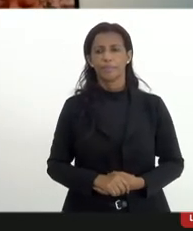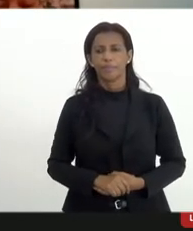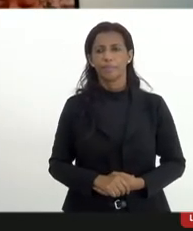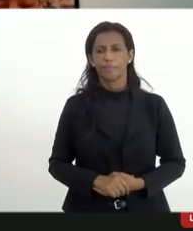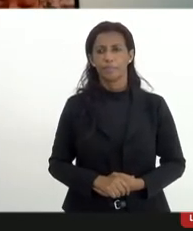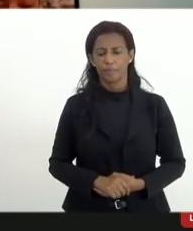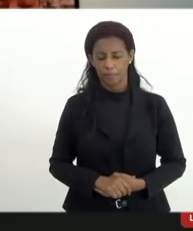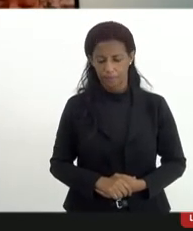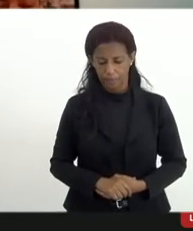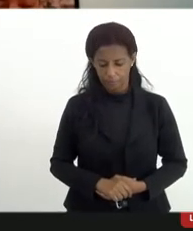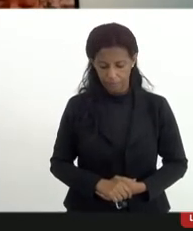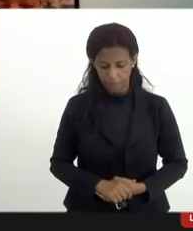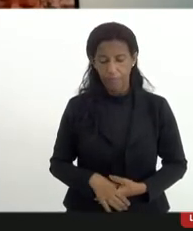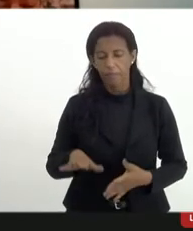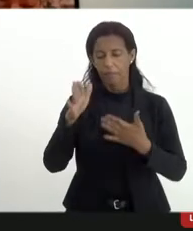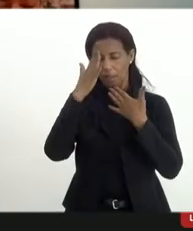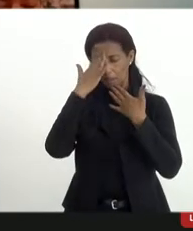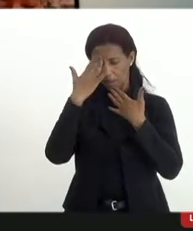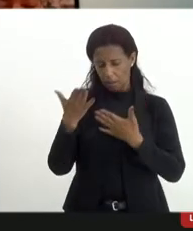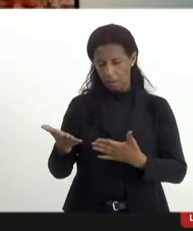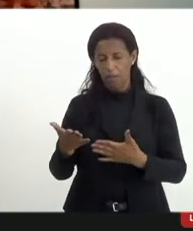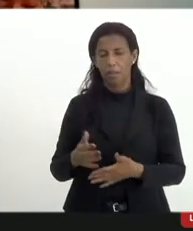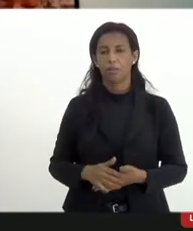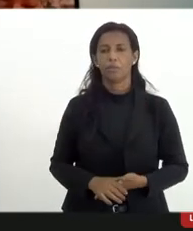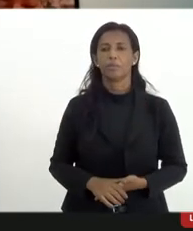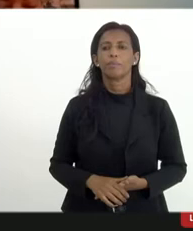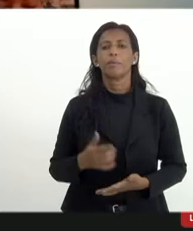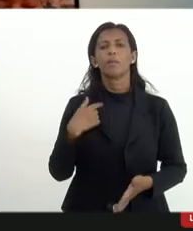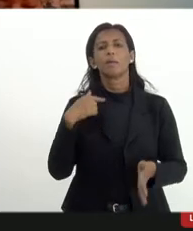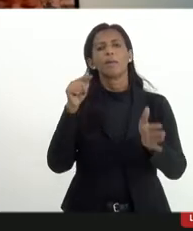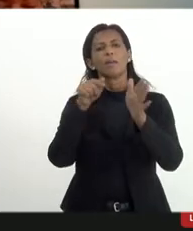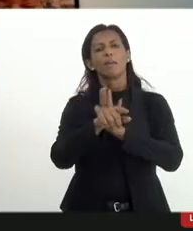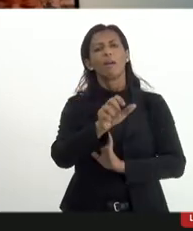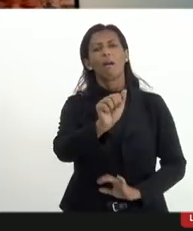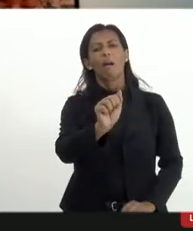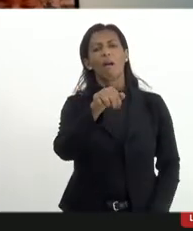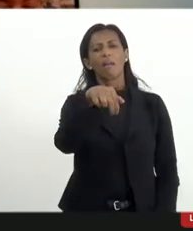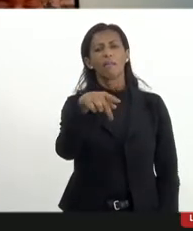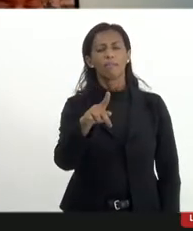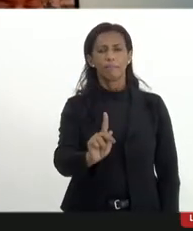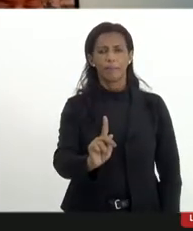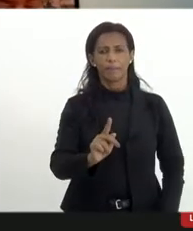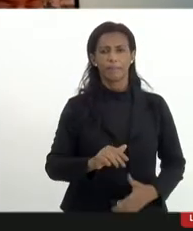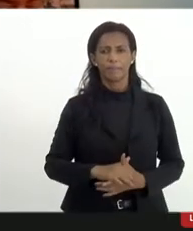Agradeço, doutor Paulo Henrique. Eu pergunto à ANP se